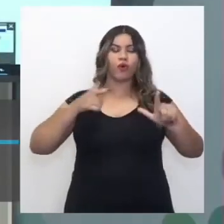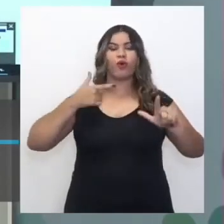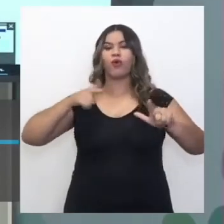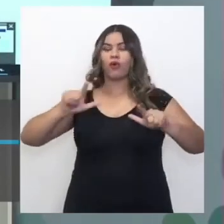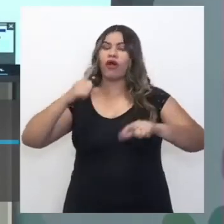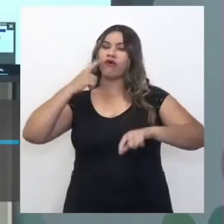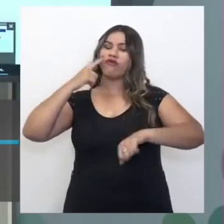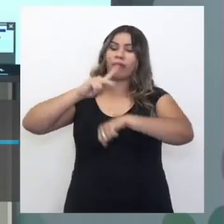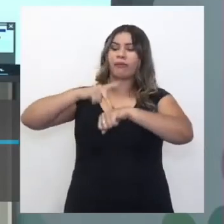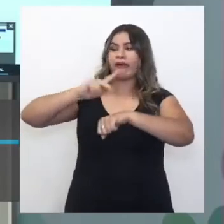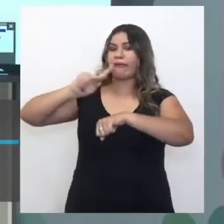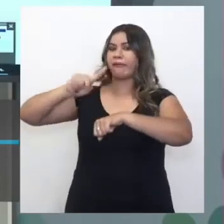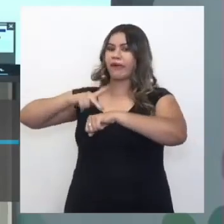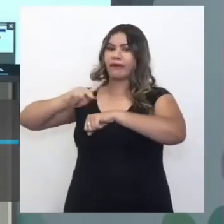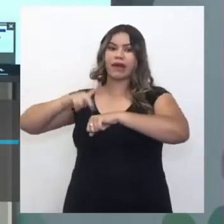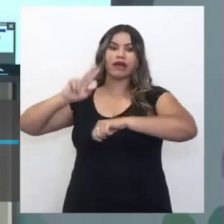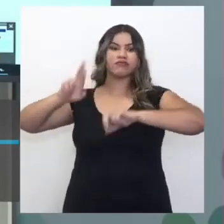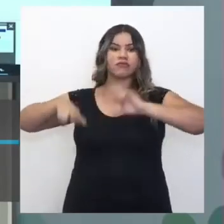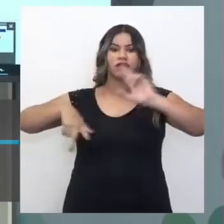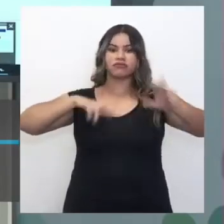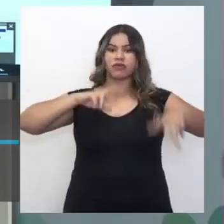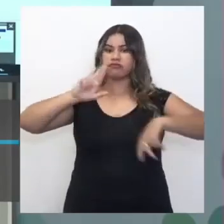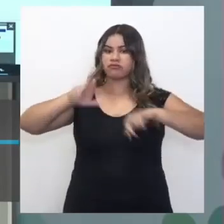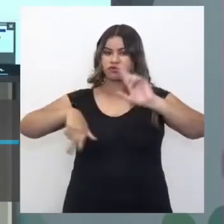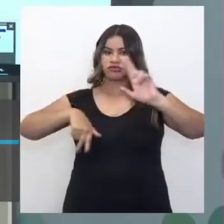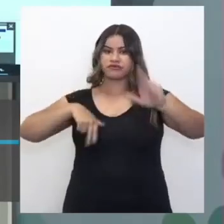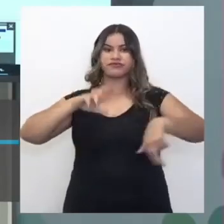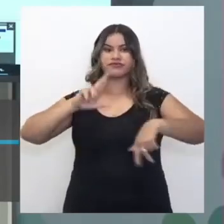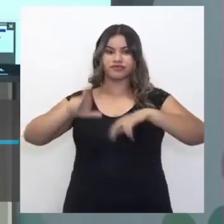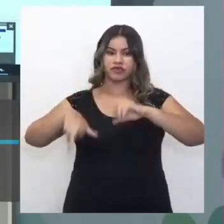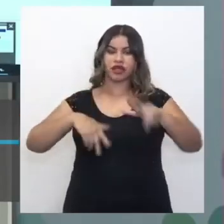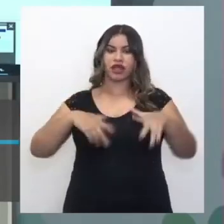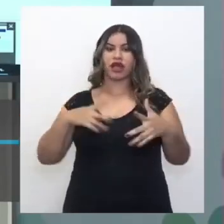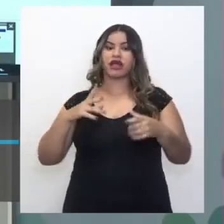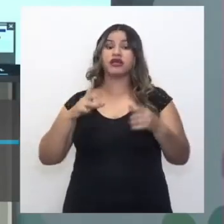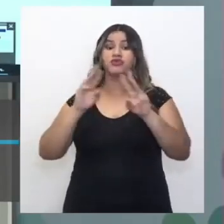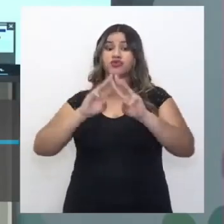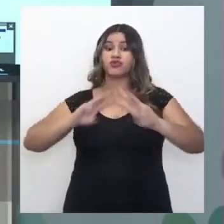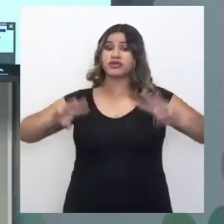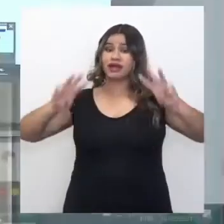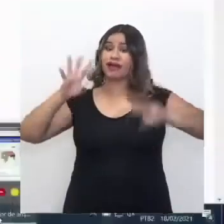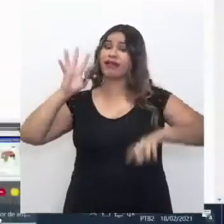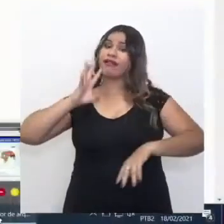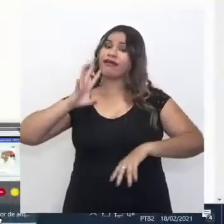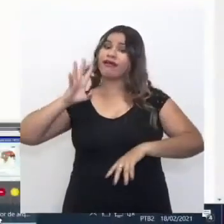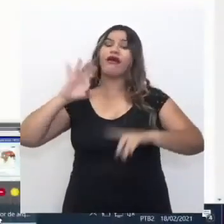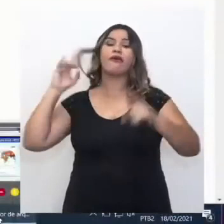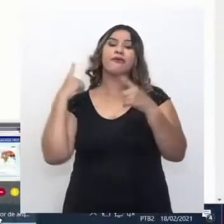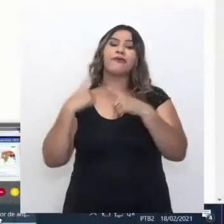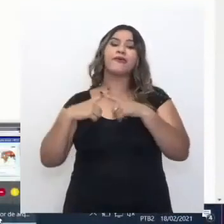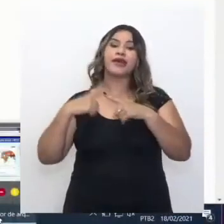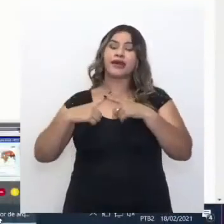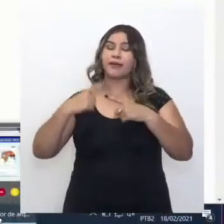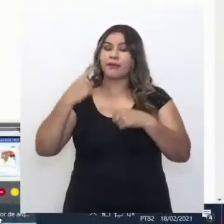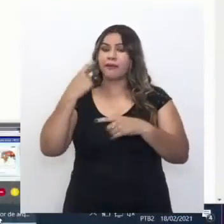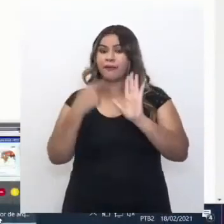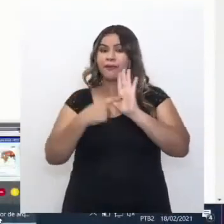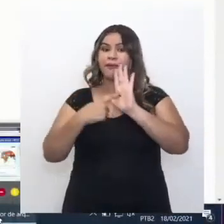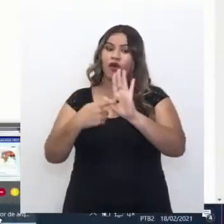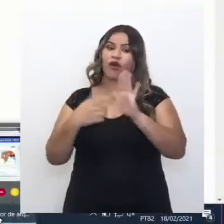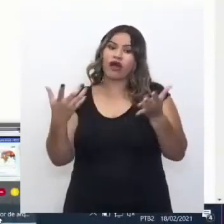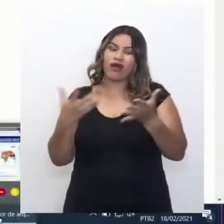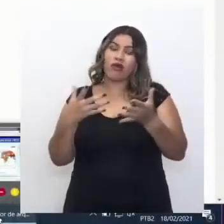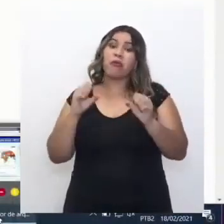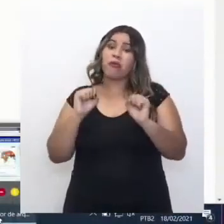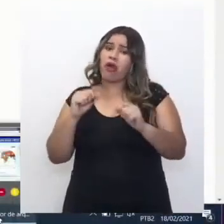de país para país. É isso que é importante retratar. E esse site é interessante que ele mostra, atualmente. É lógico que tem as margens de